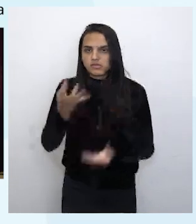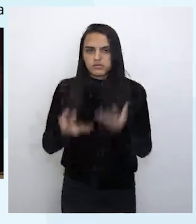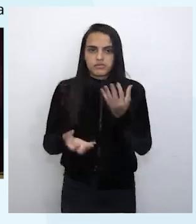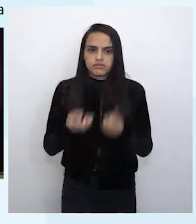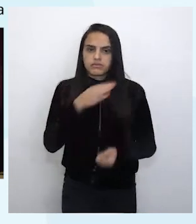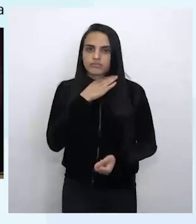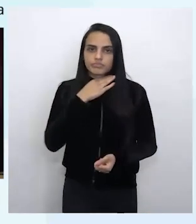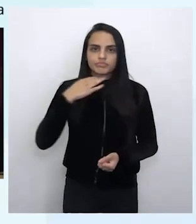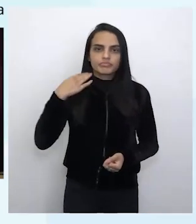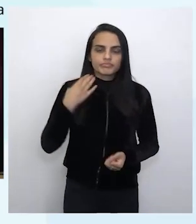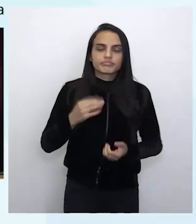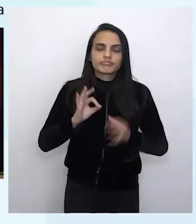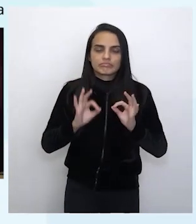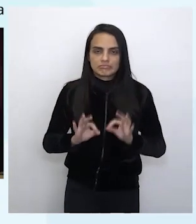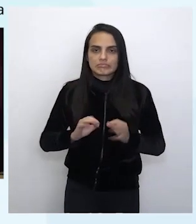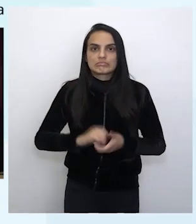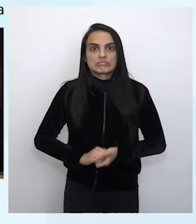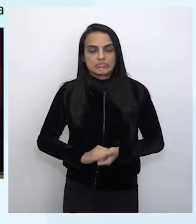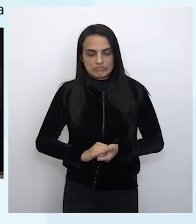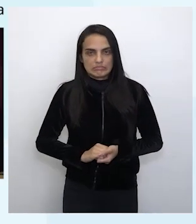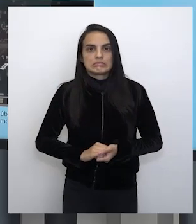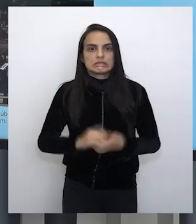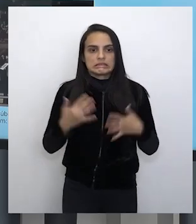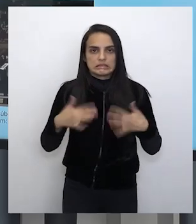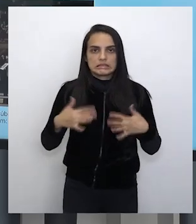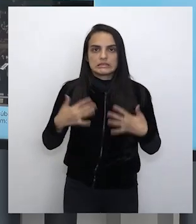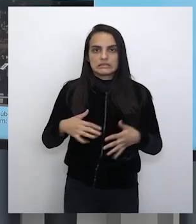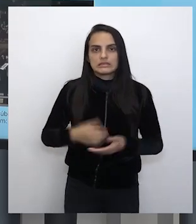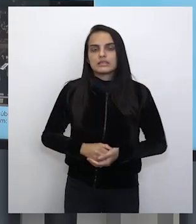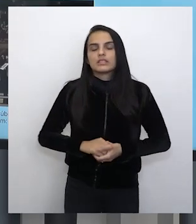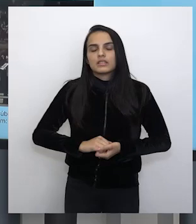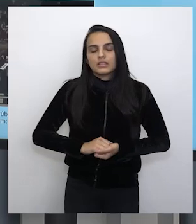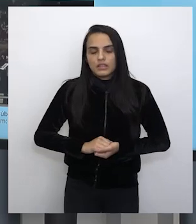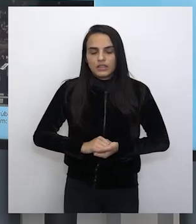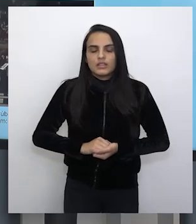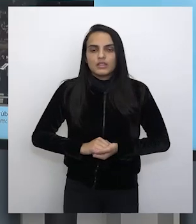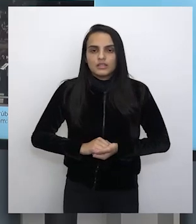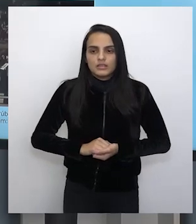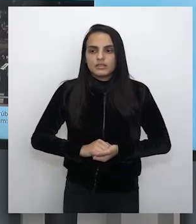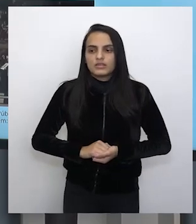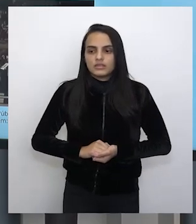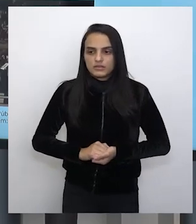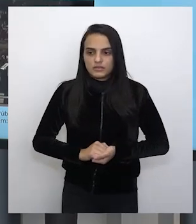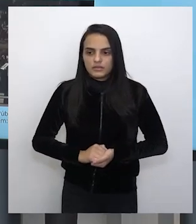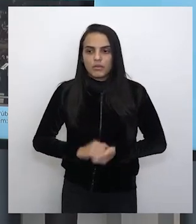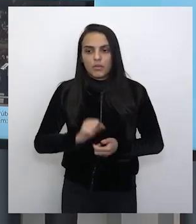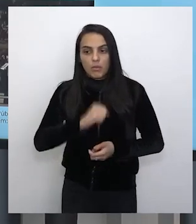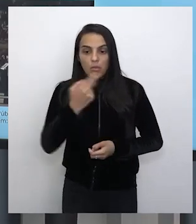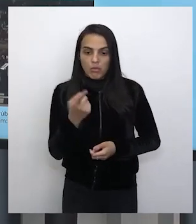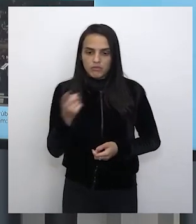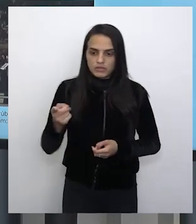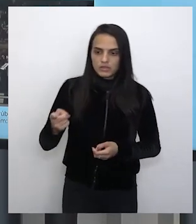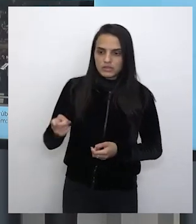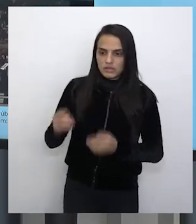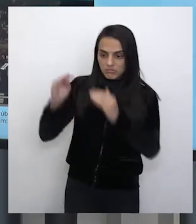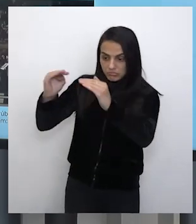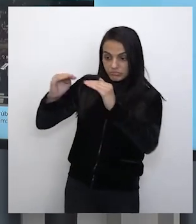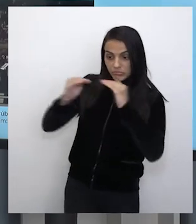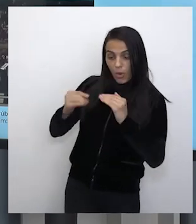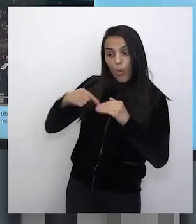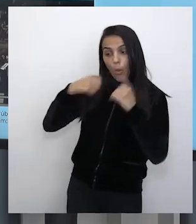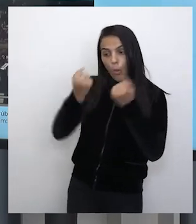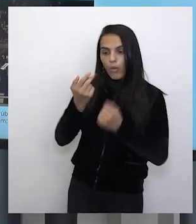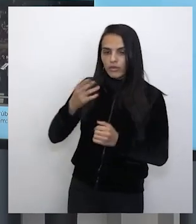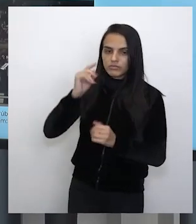Era bem, né, ou seja, era uma coisa assim bem, como a gente pode dizer, era bem democrático, né? Ou você faz o que eu quero, ou a gente te mata. Era mais ou menos isso,